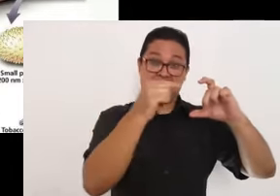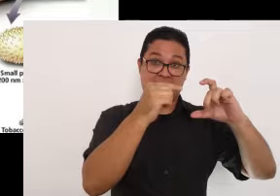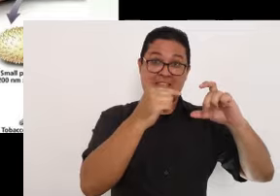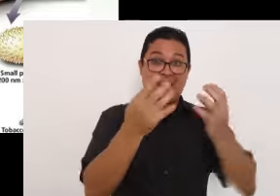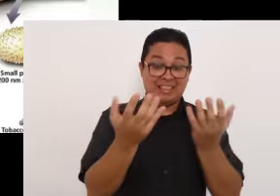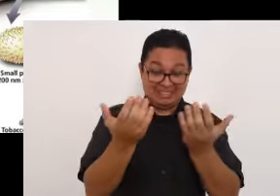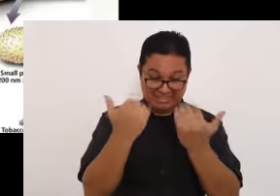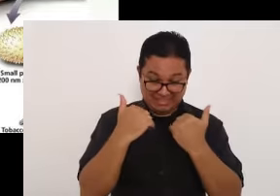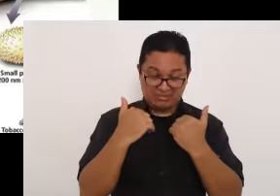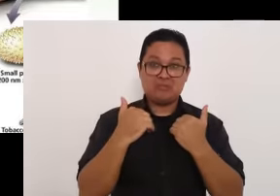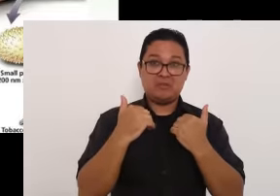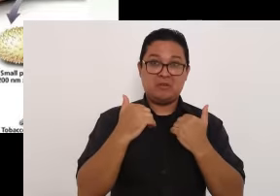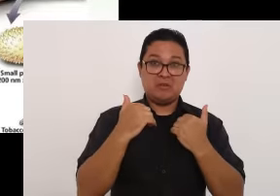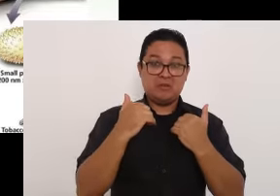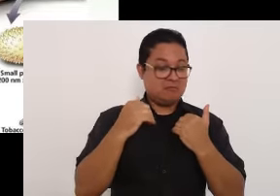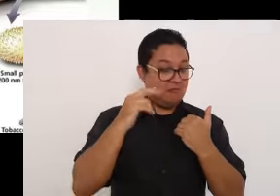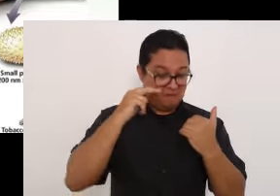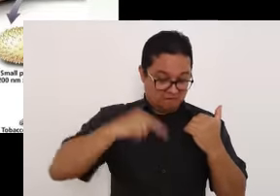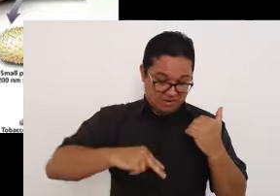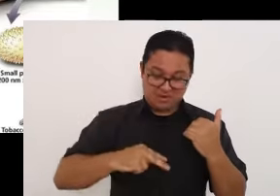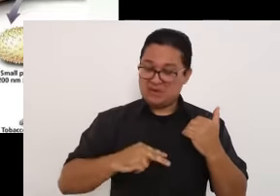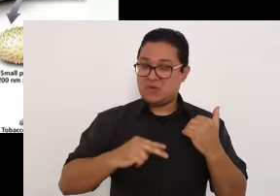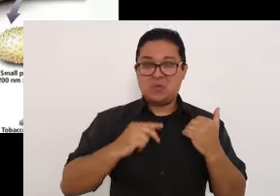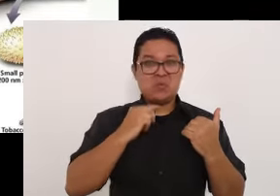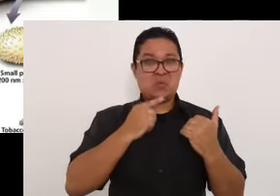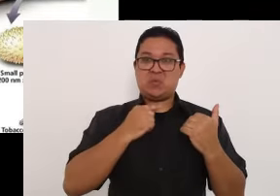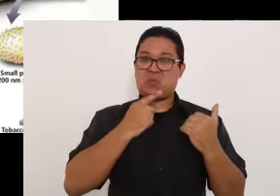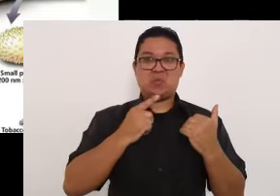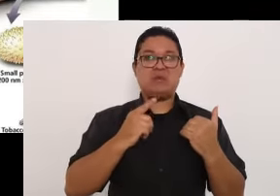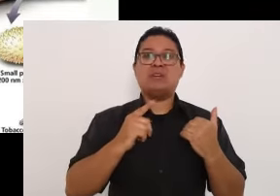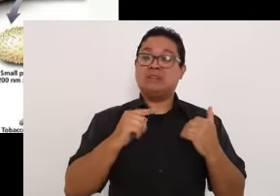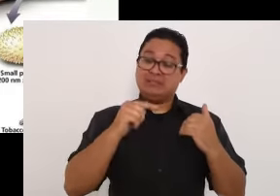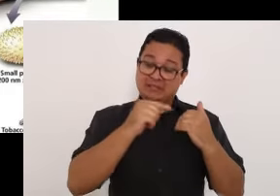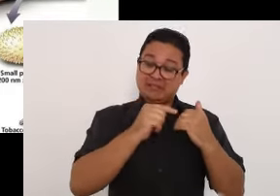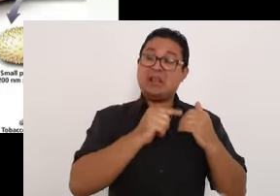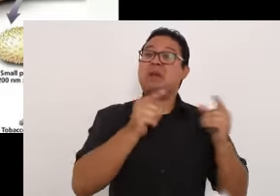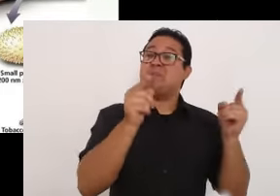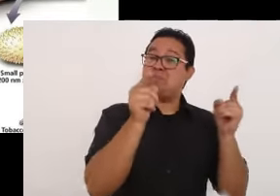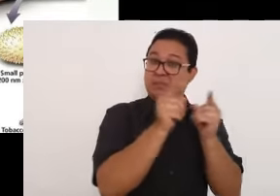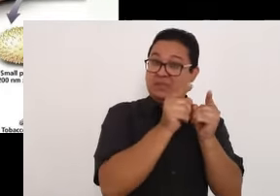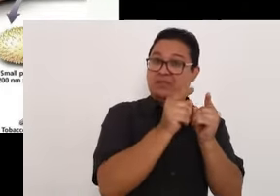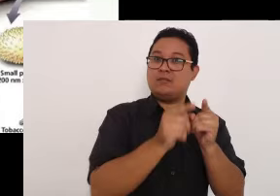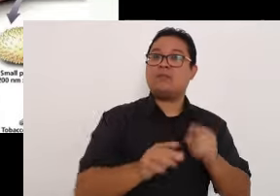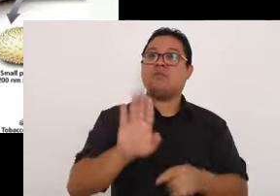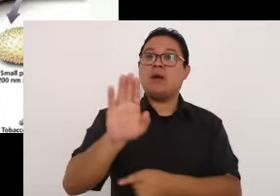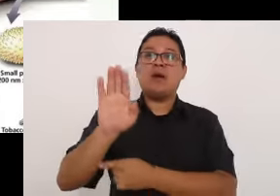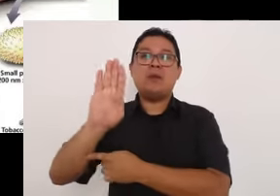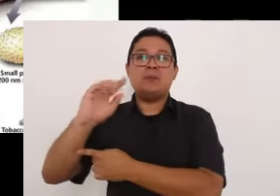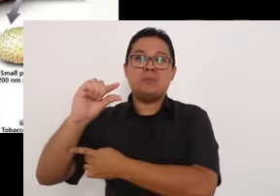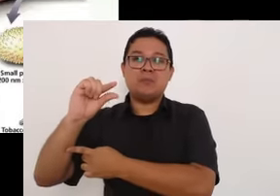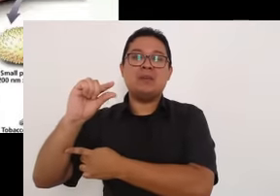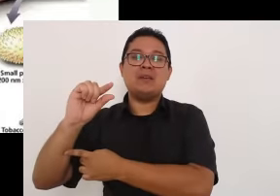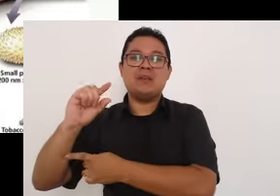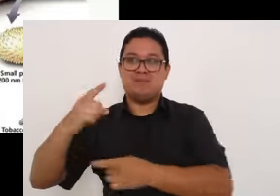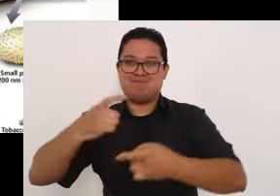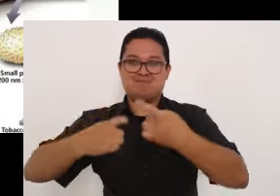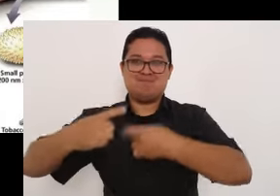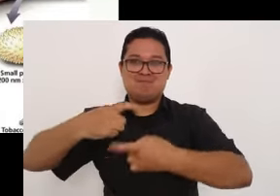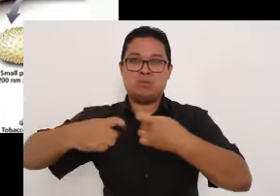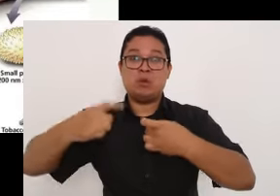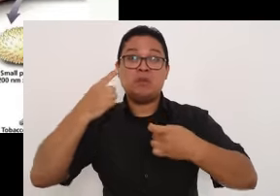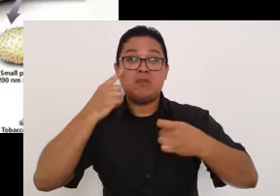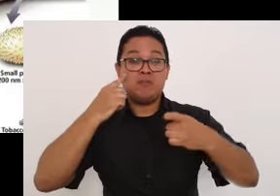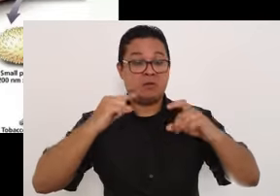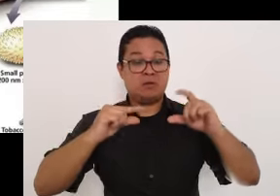pequena, tá, gente? Agora, olha comparativamente a bactéria com